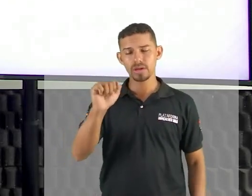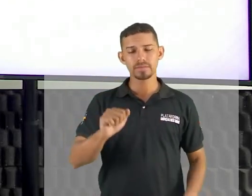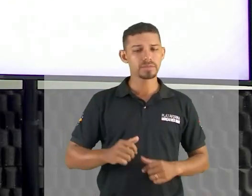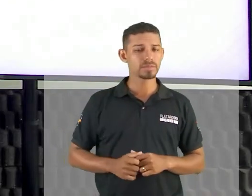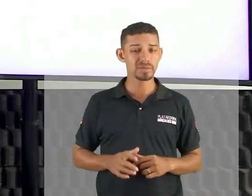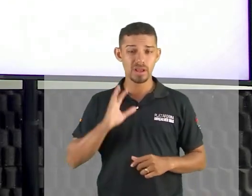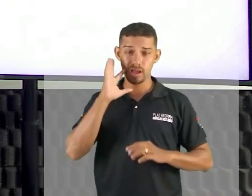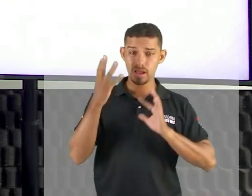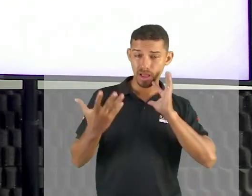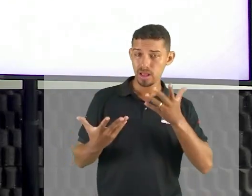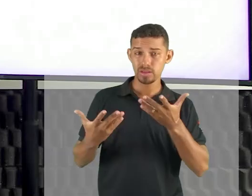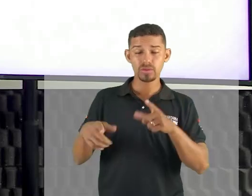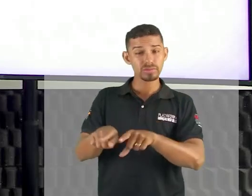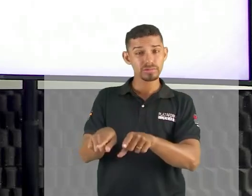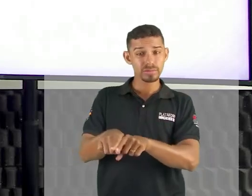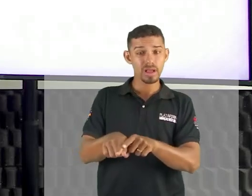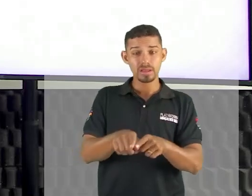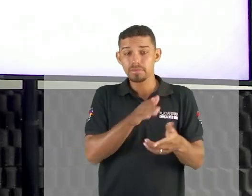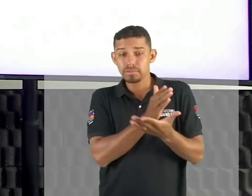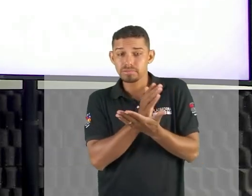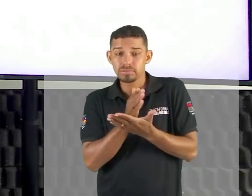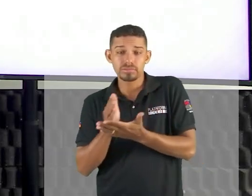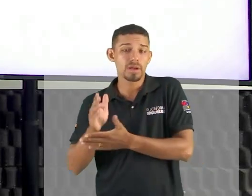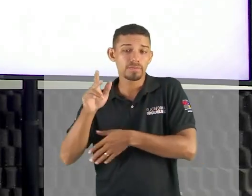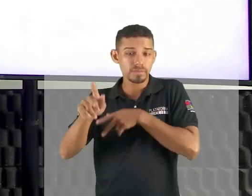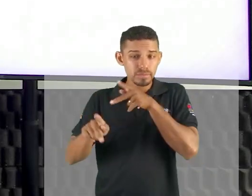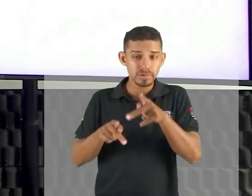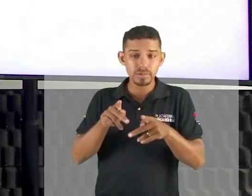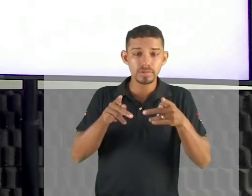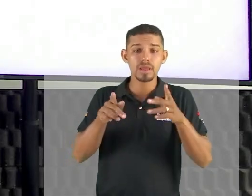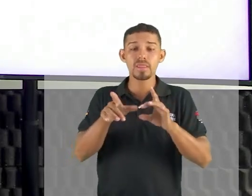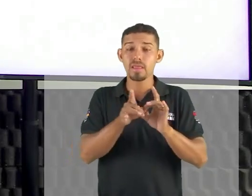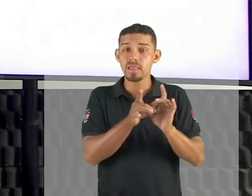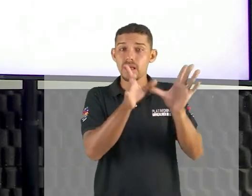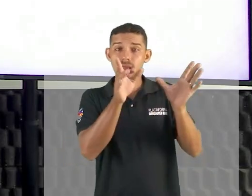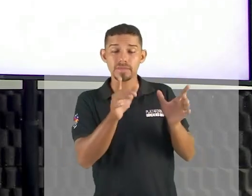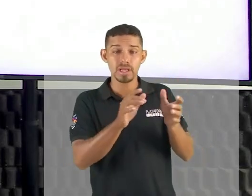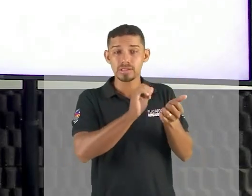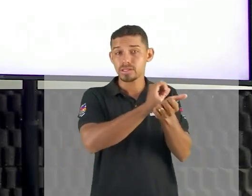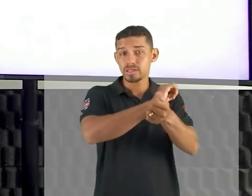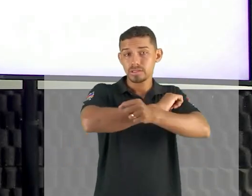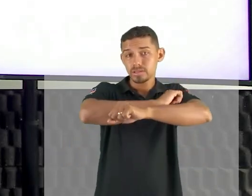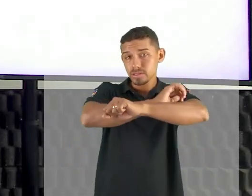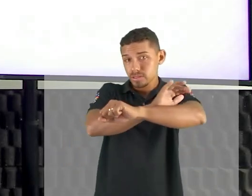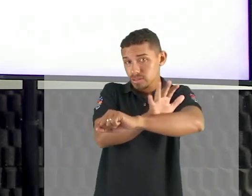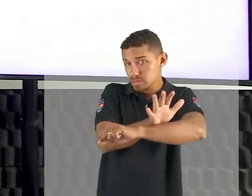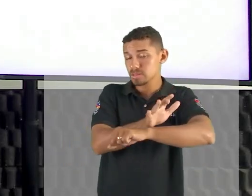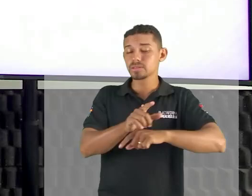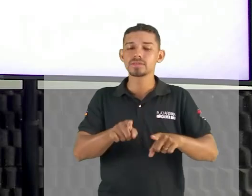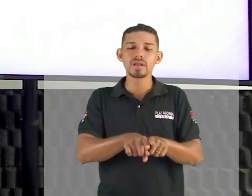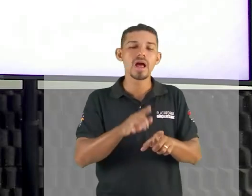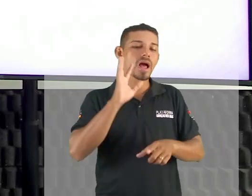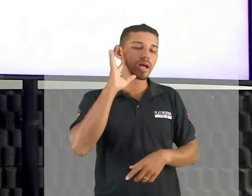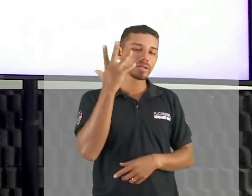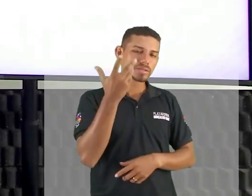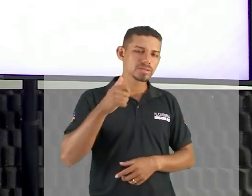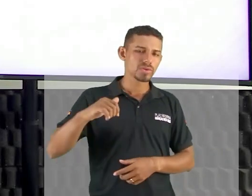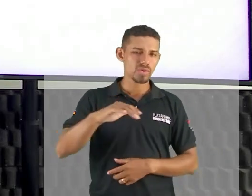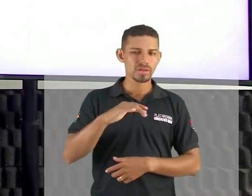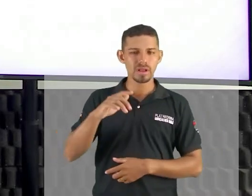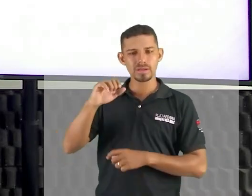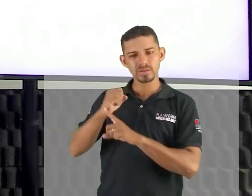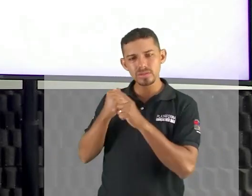Simultaneamente, toda a parcela negra da população, liberada da discriminação e do racismo, confraternizou com os outros componentes da